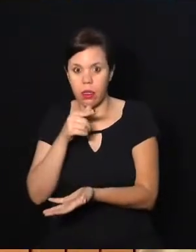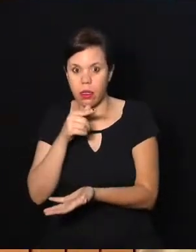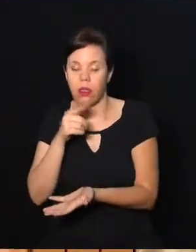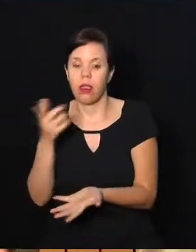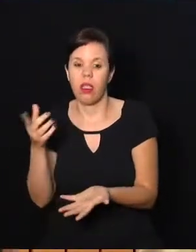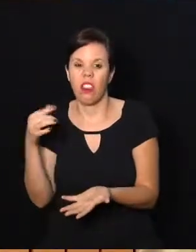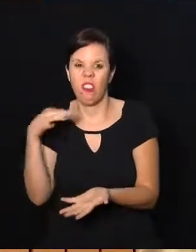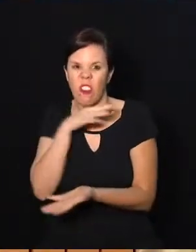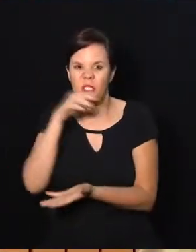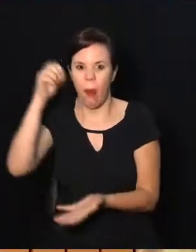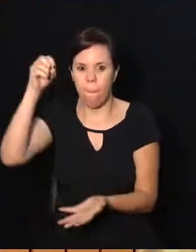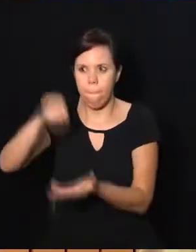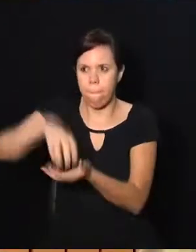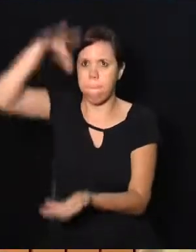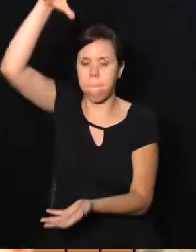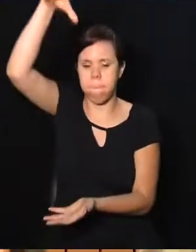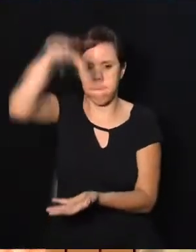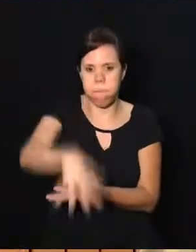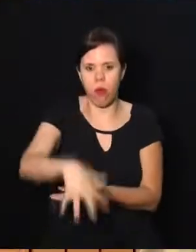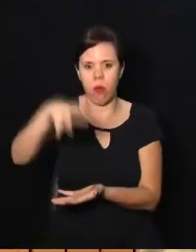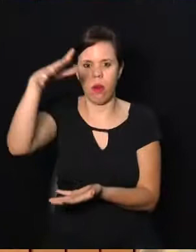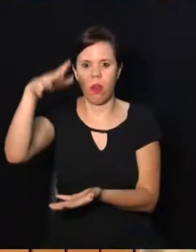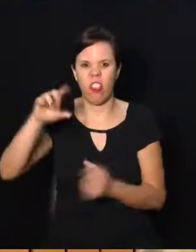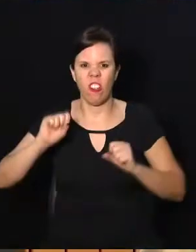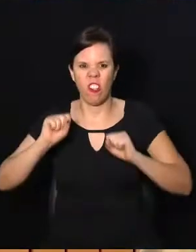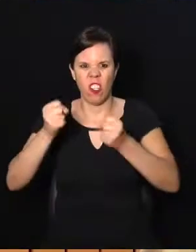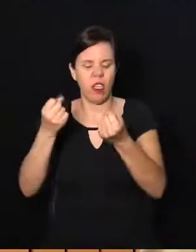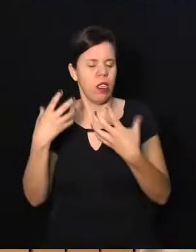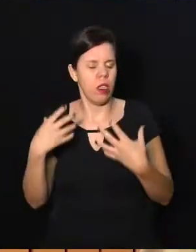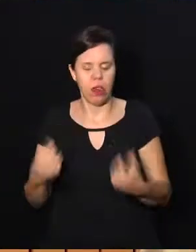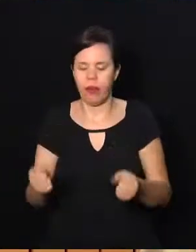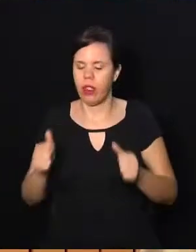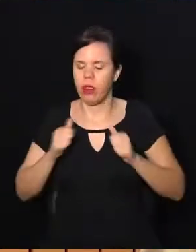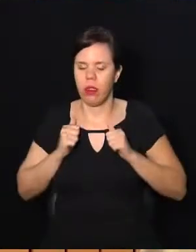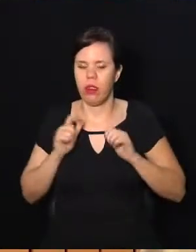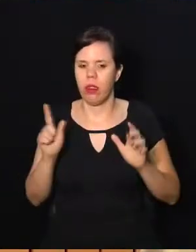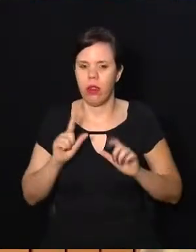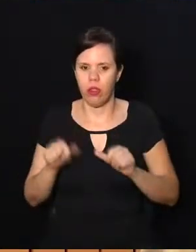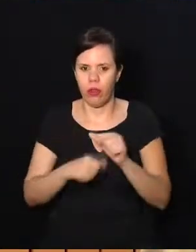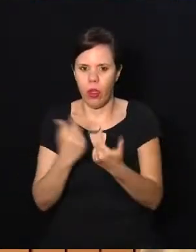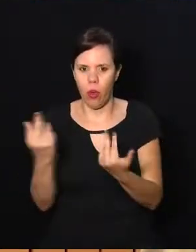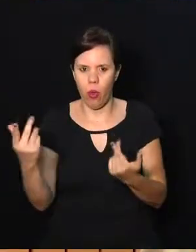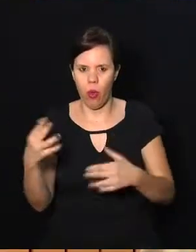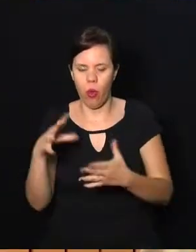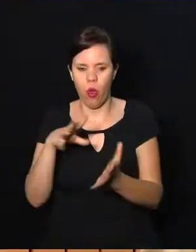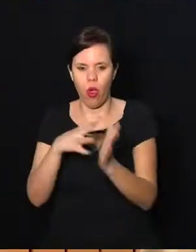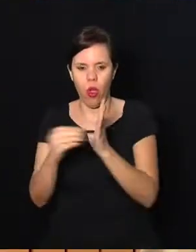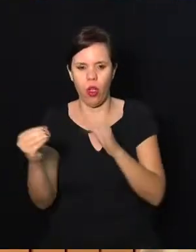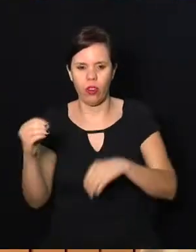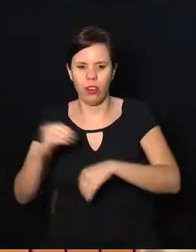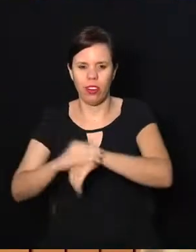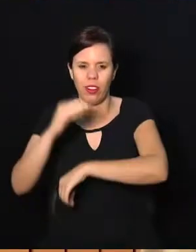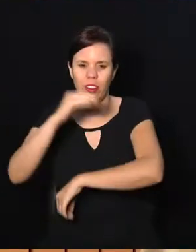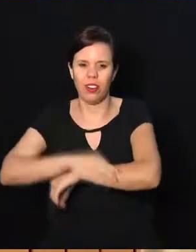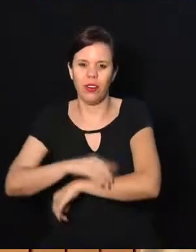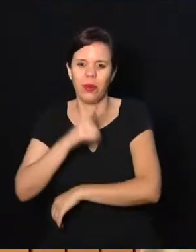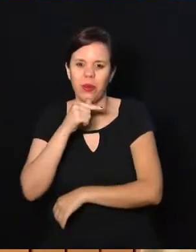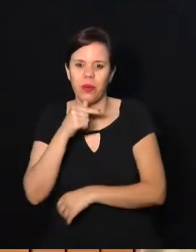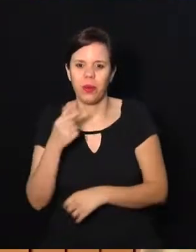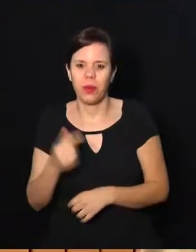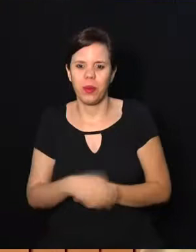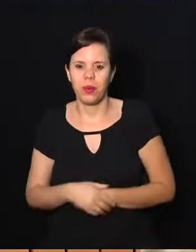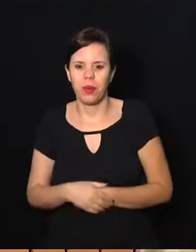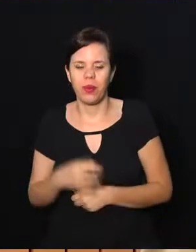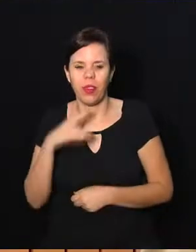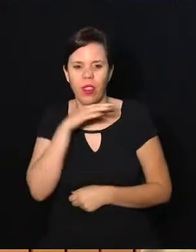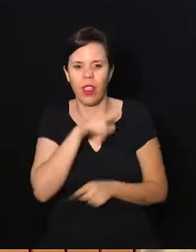sapo, ele bate no fundo e pula, porque ele não vai se acomodar. Que nós sejamos esse sapo que pula fora da água quente e